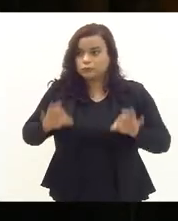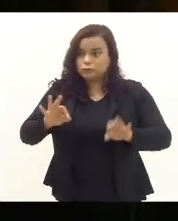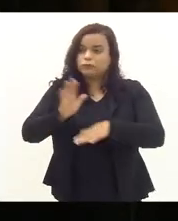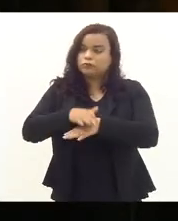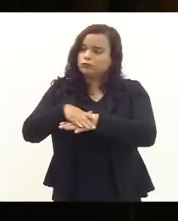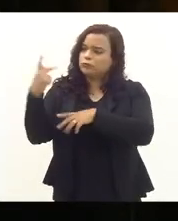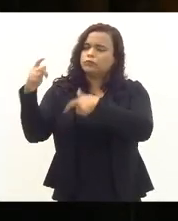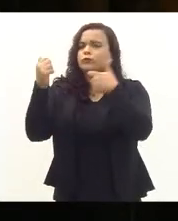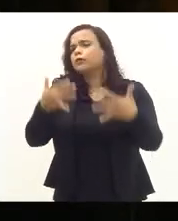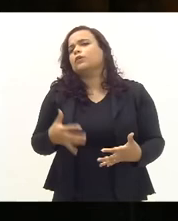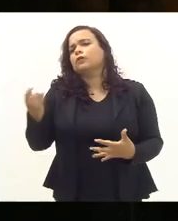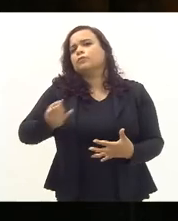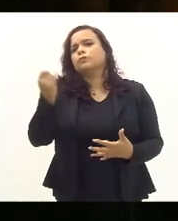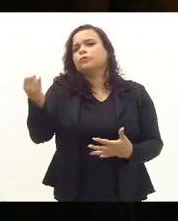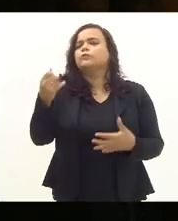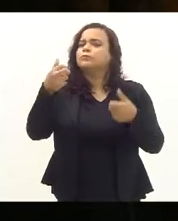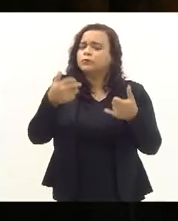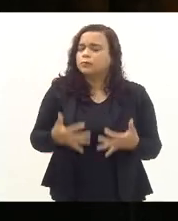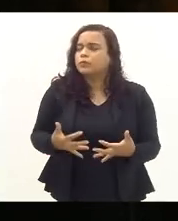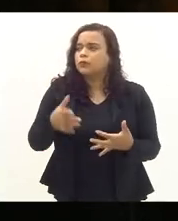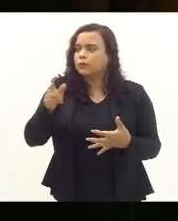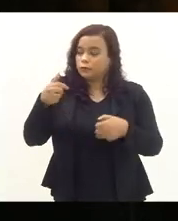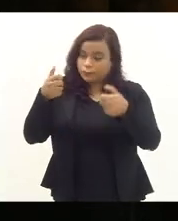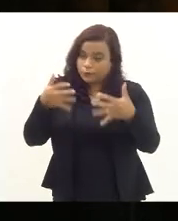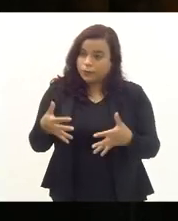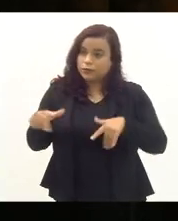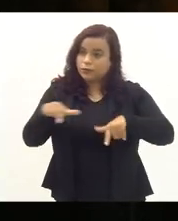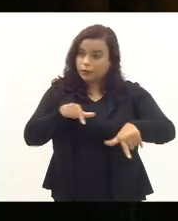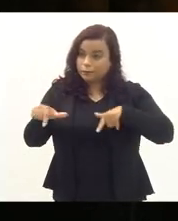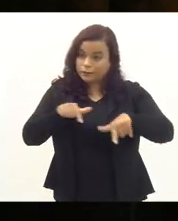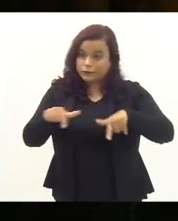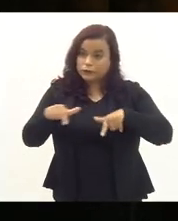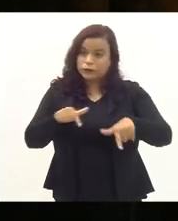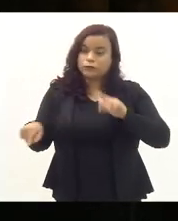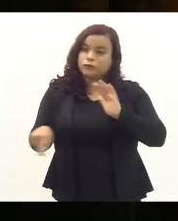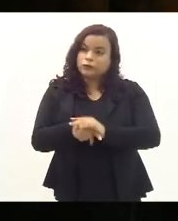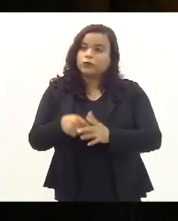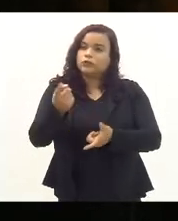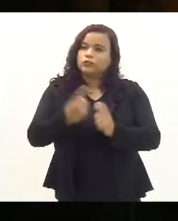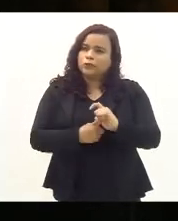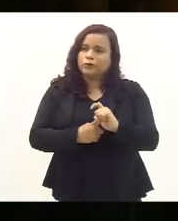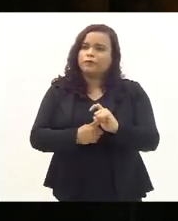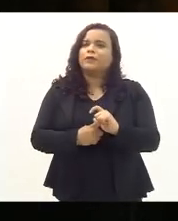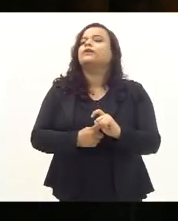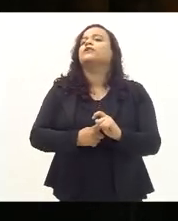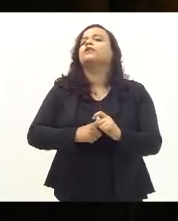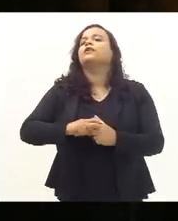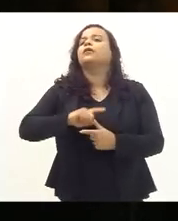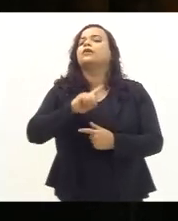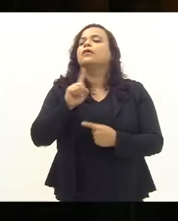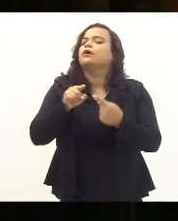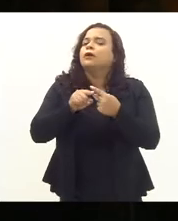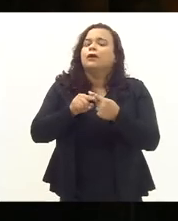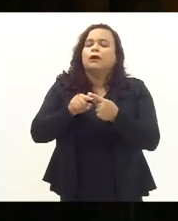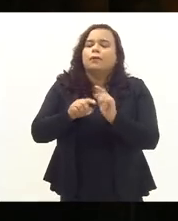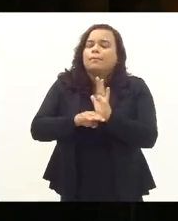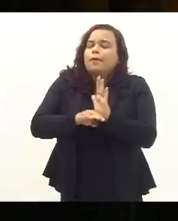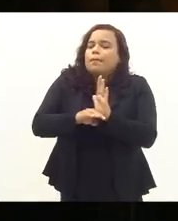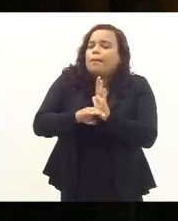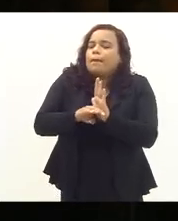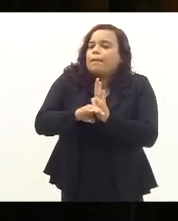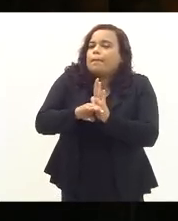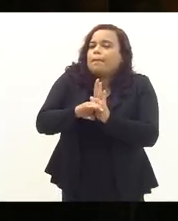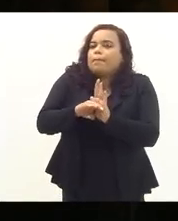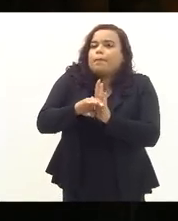importante dizer que ele aponta que o serviço é da a atingir seu maior valor em